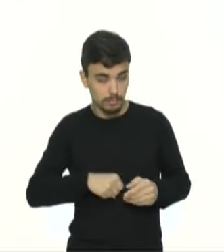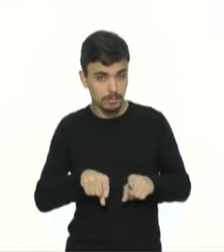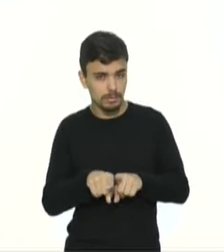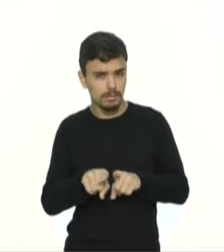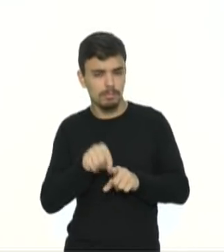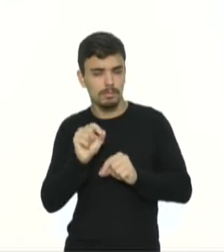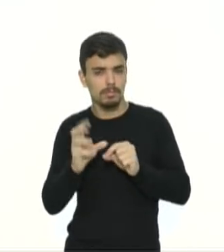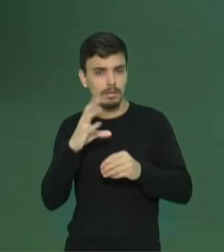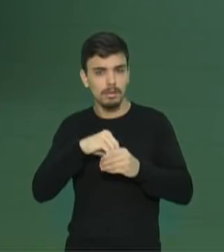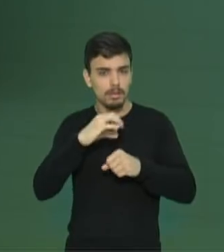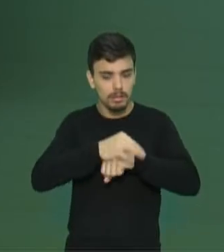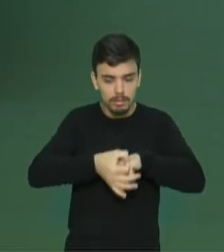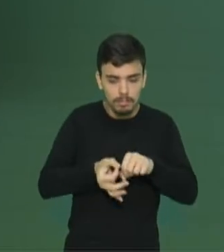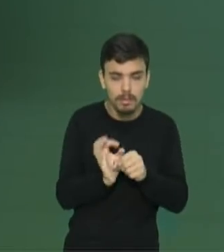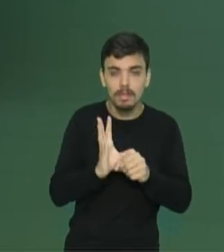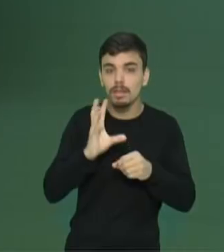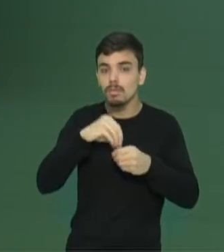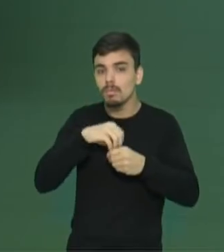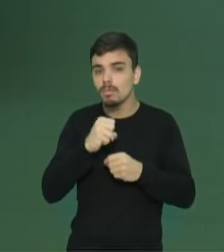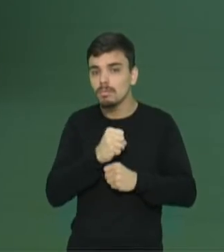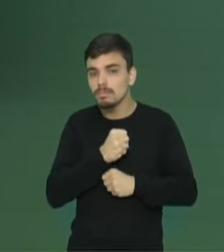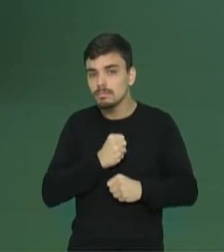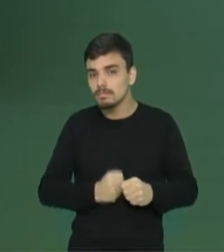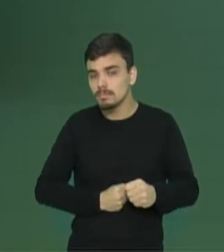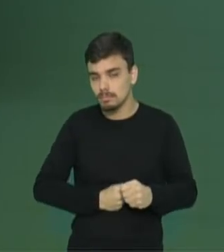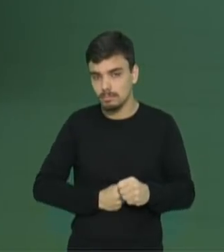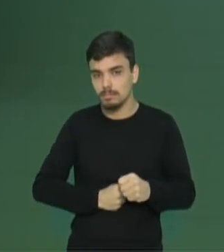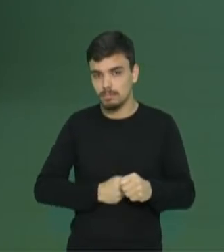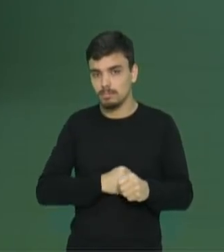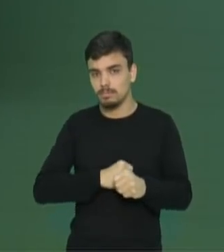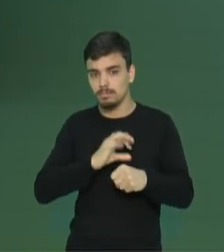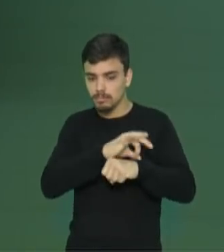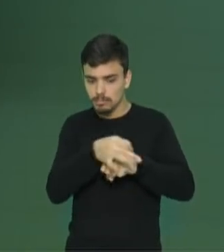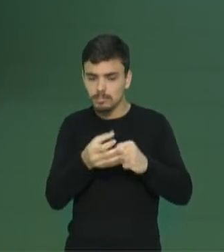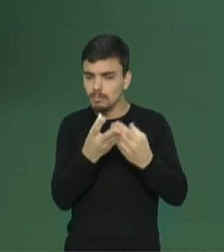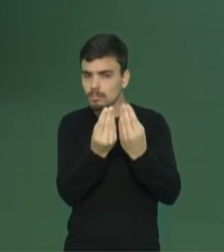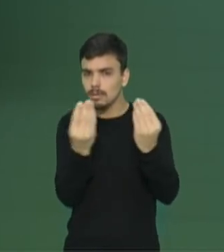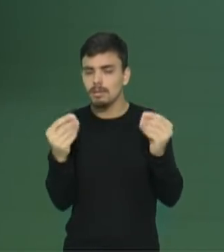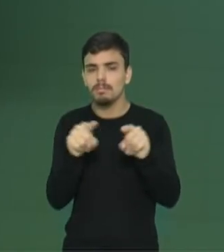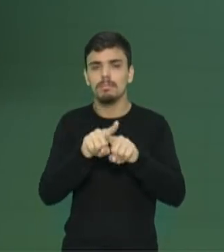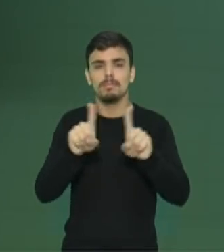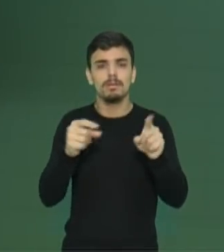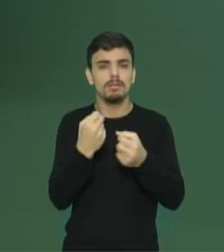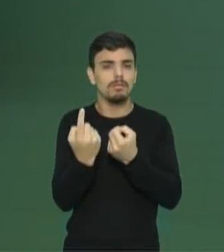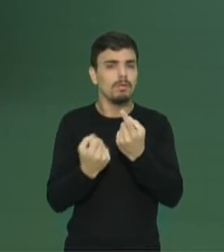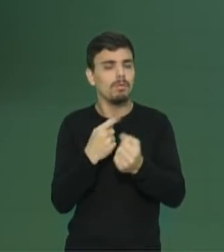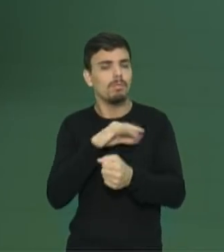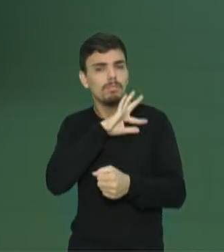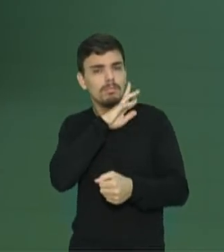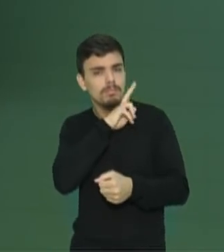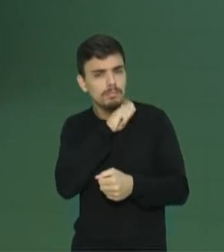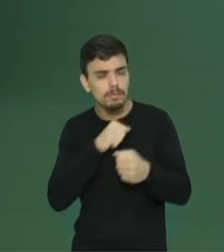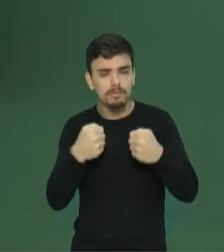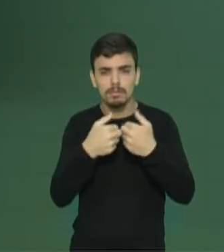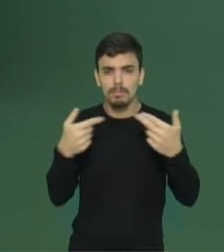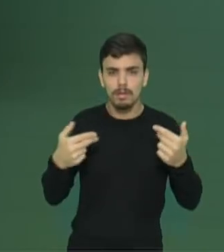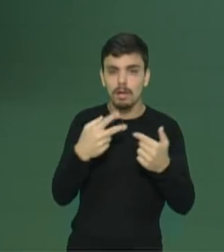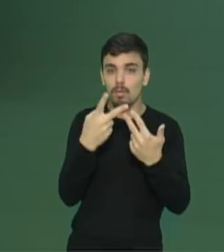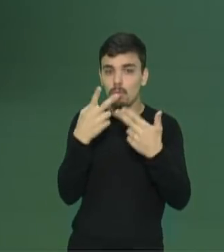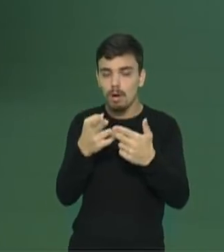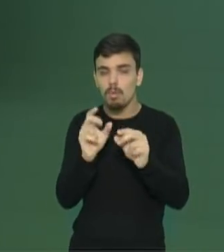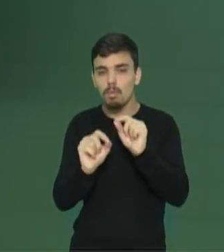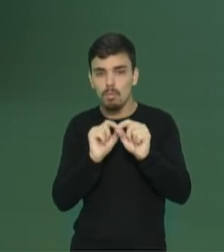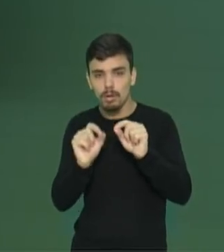células do estômago, dentro do estômago. Extracelular. Porém, alguns dípteros, animais com duas asas como as moscas,